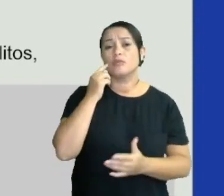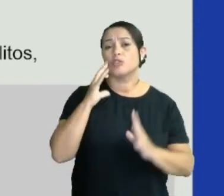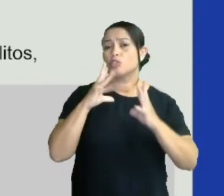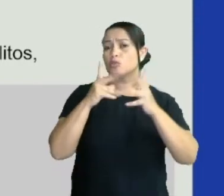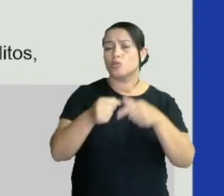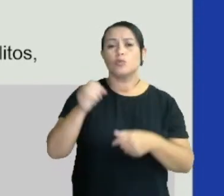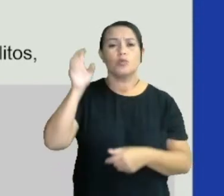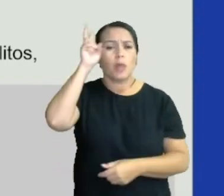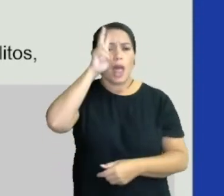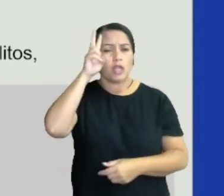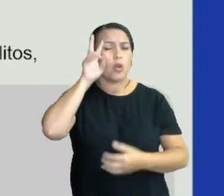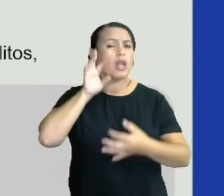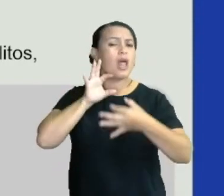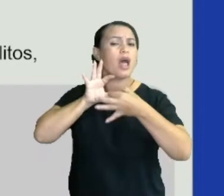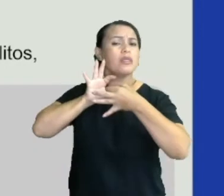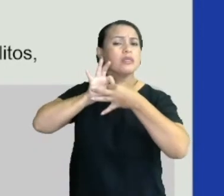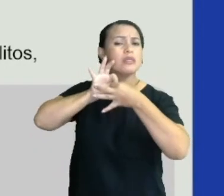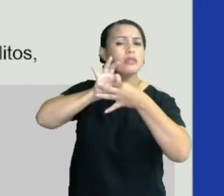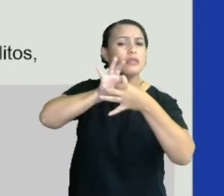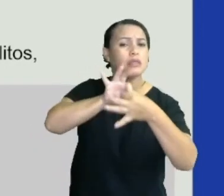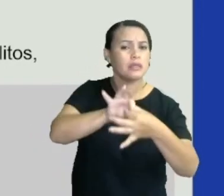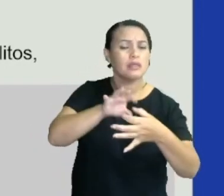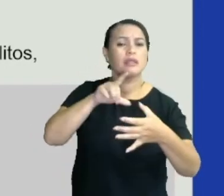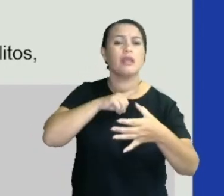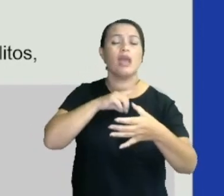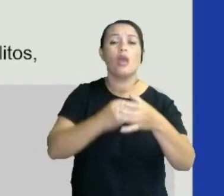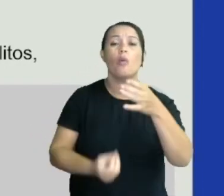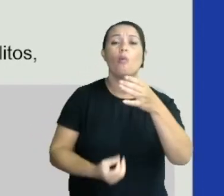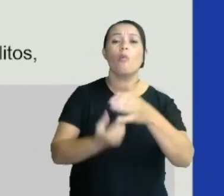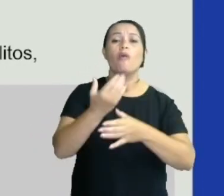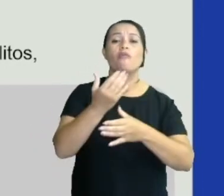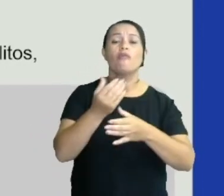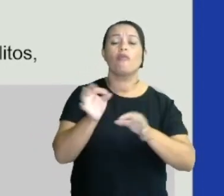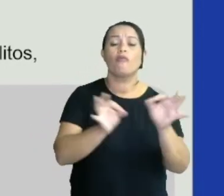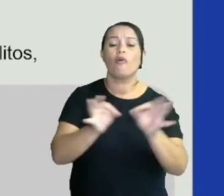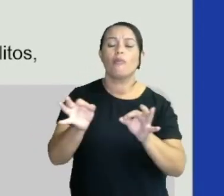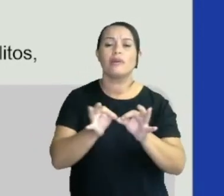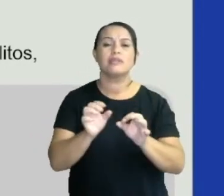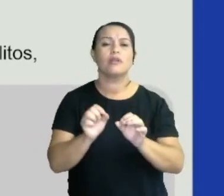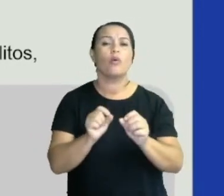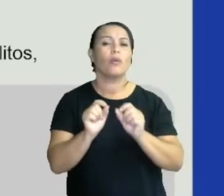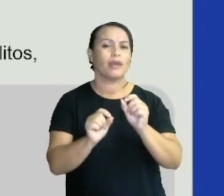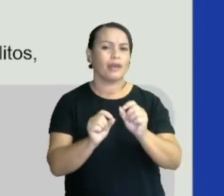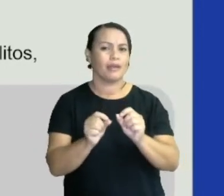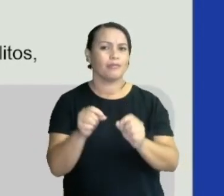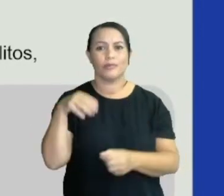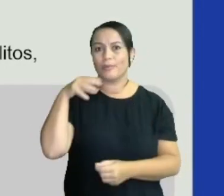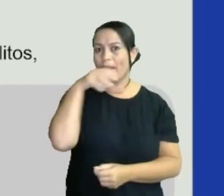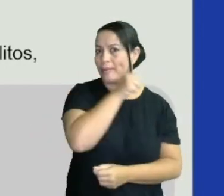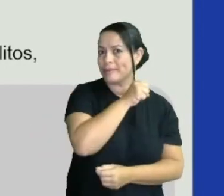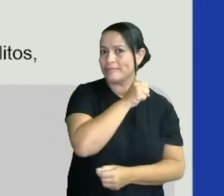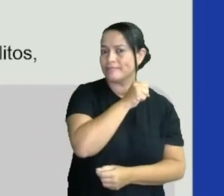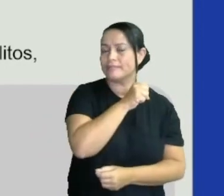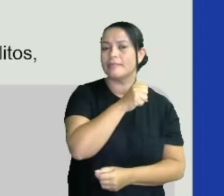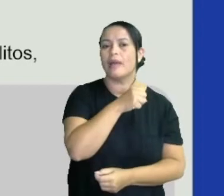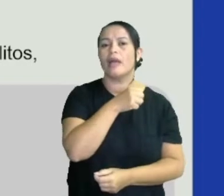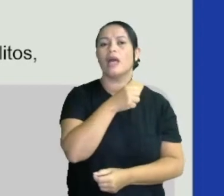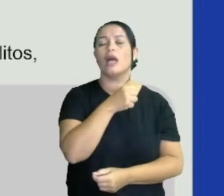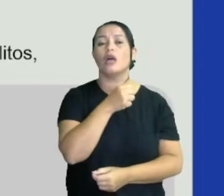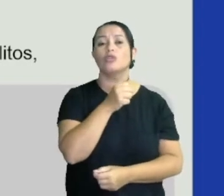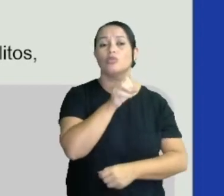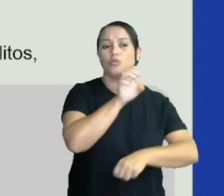está interligado. A formação inicial, precoce, ou seja, muito rápida, do